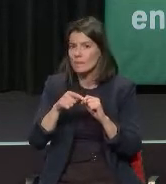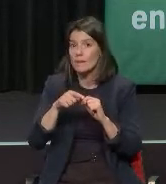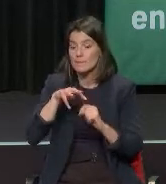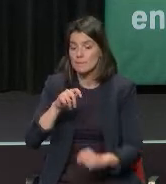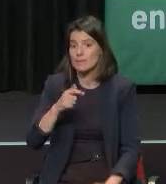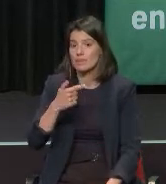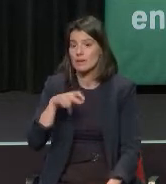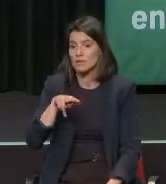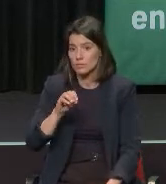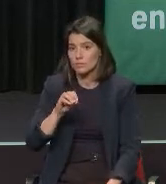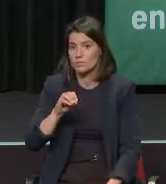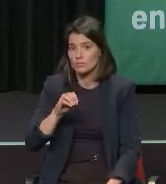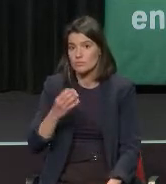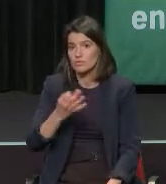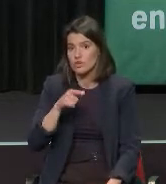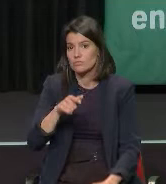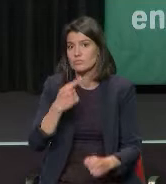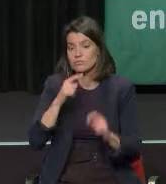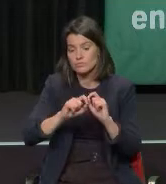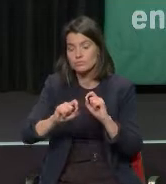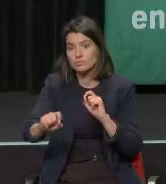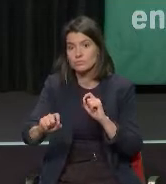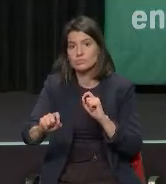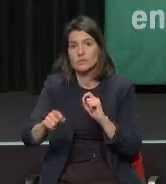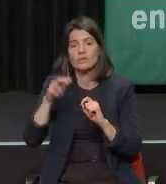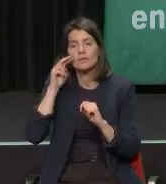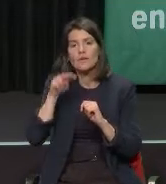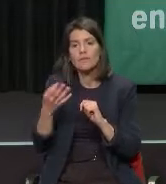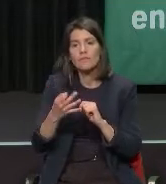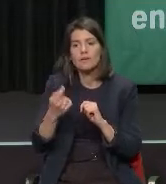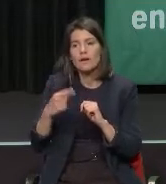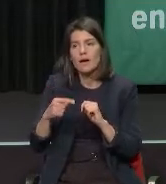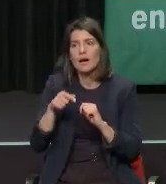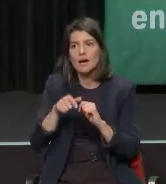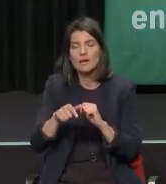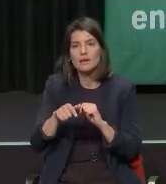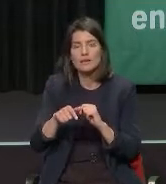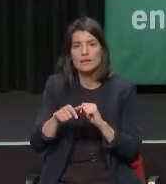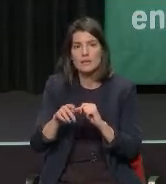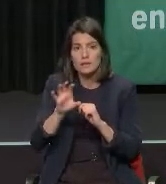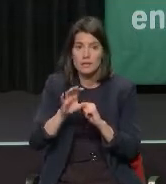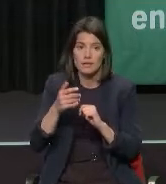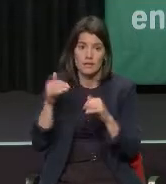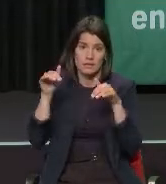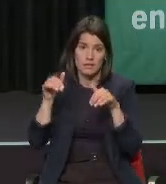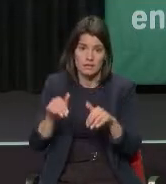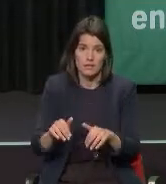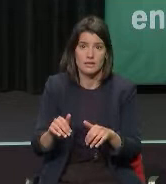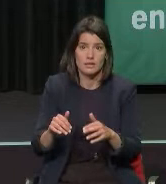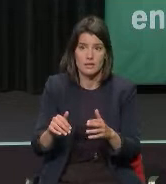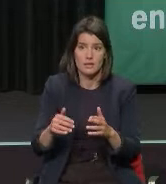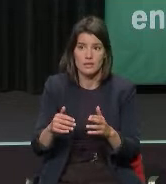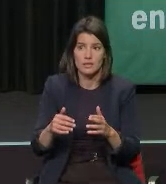tendência de flutuação e de aumento. Esta